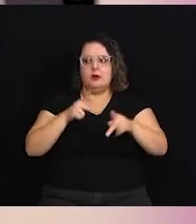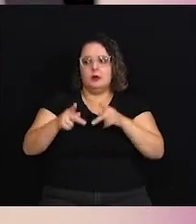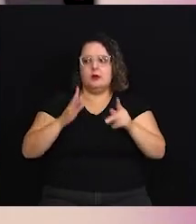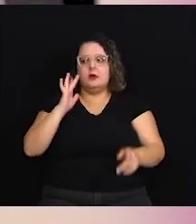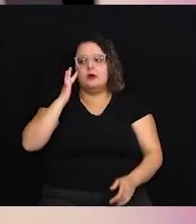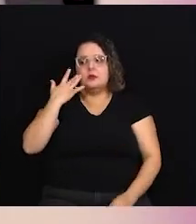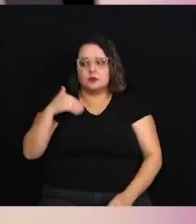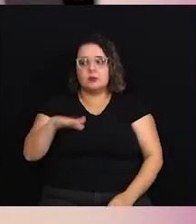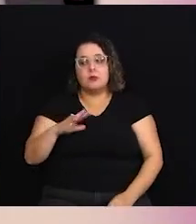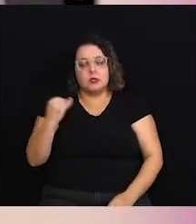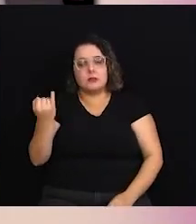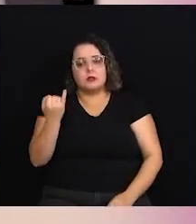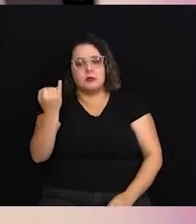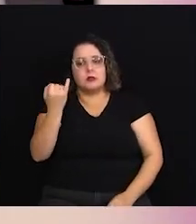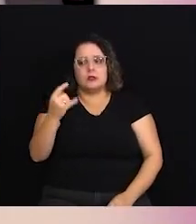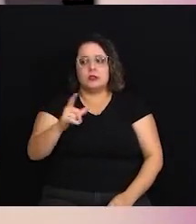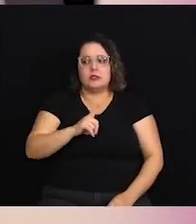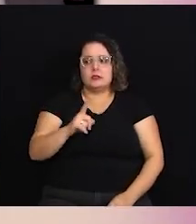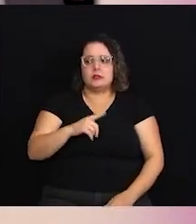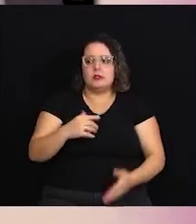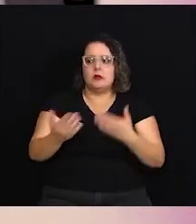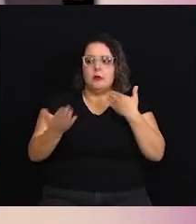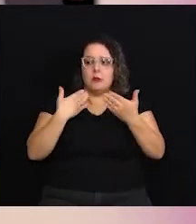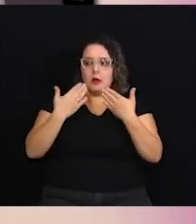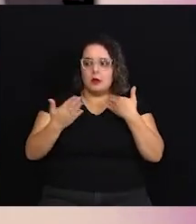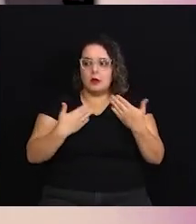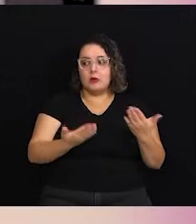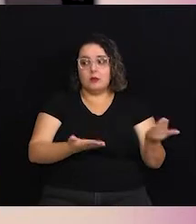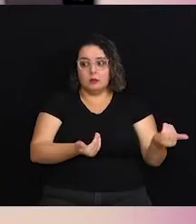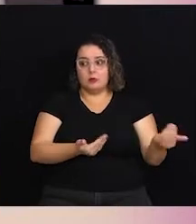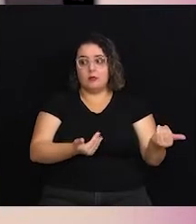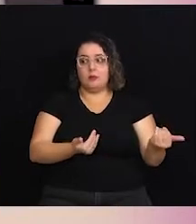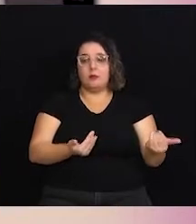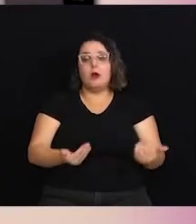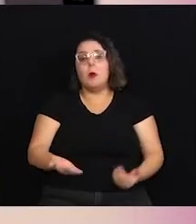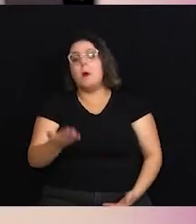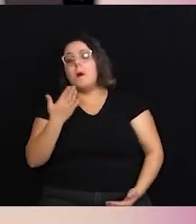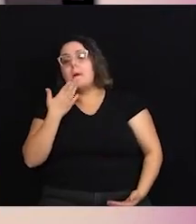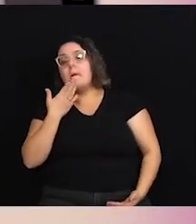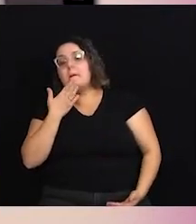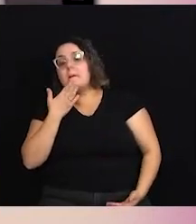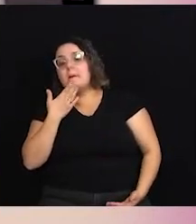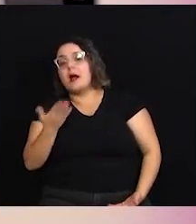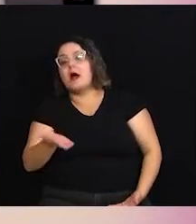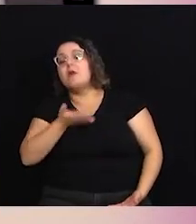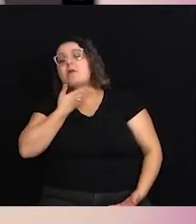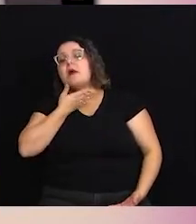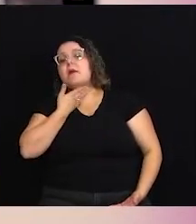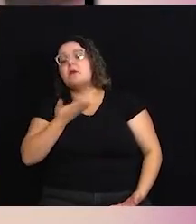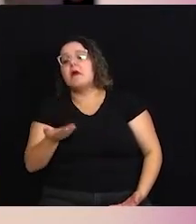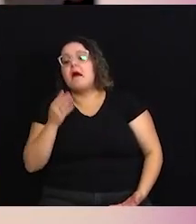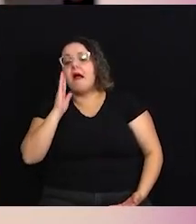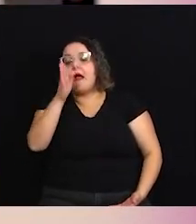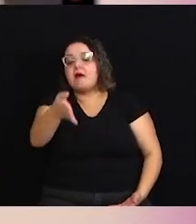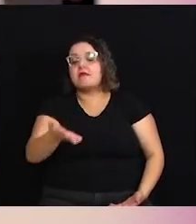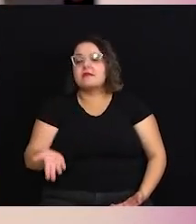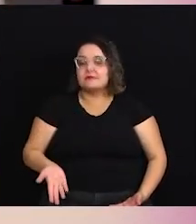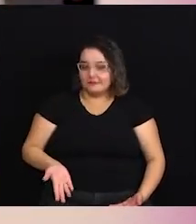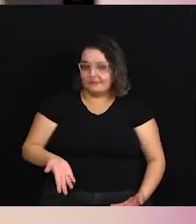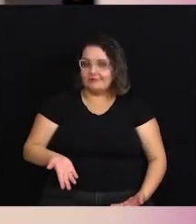população Acho que o mais importante é esquema conversa com os jovens falam né papo reto para que a gente